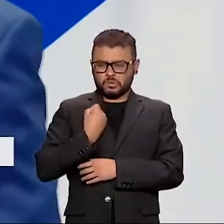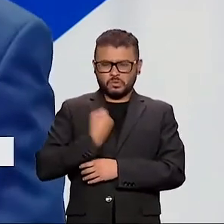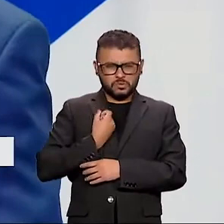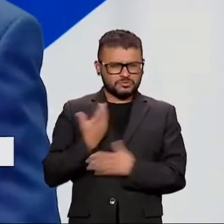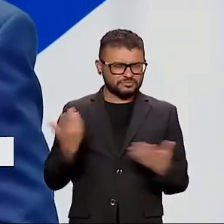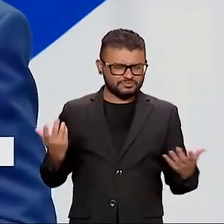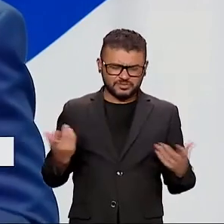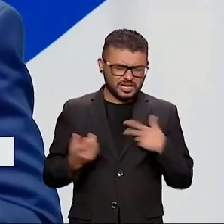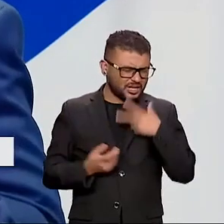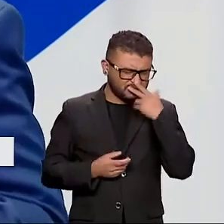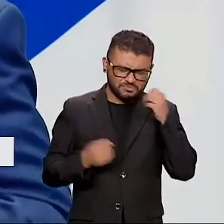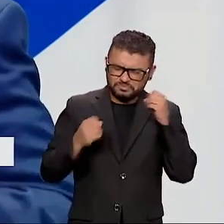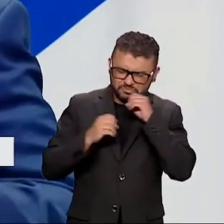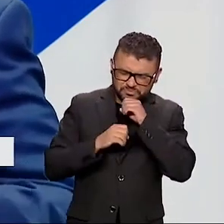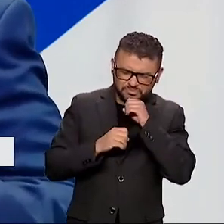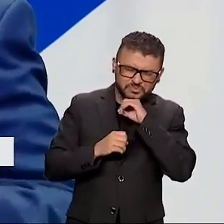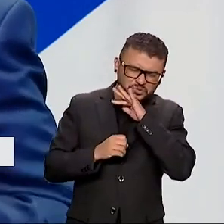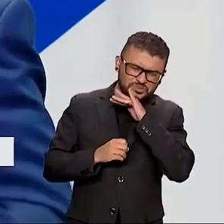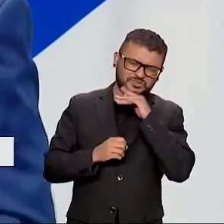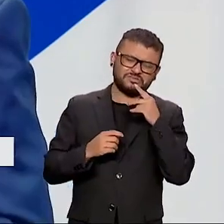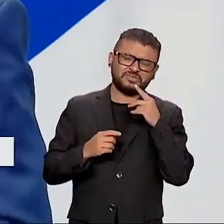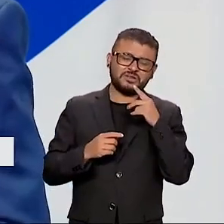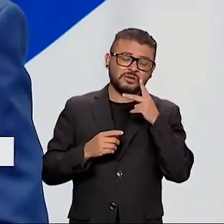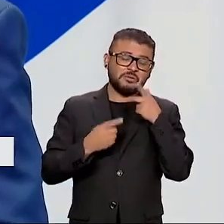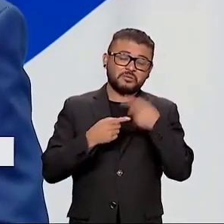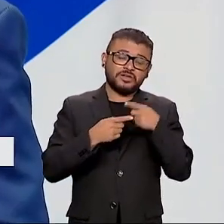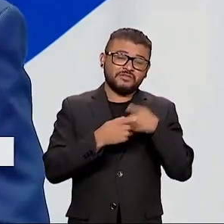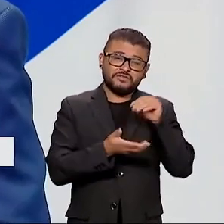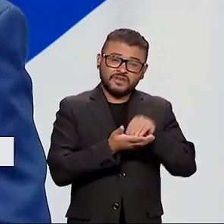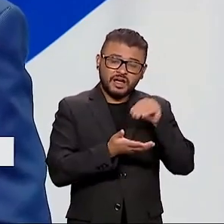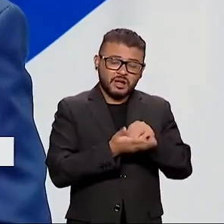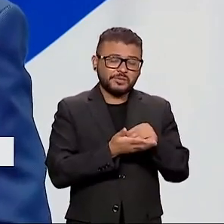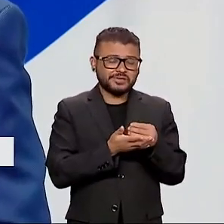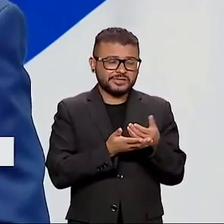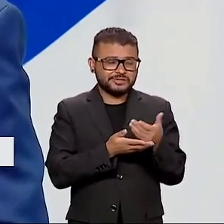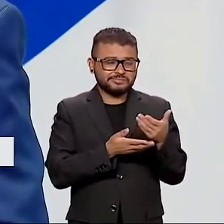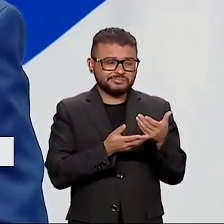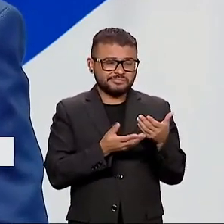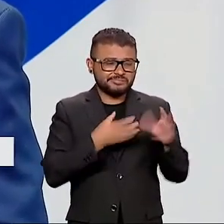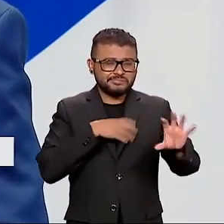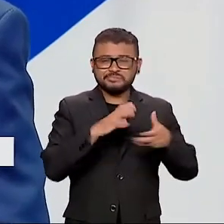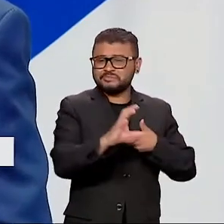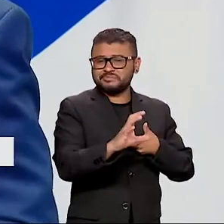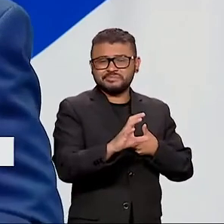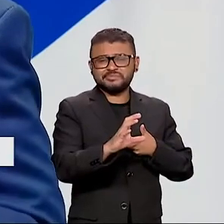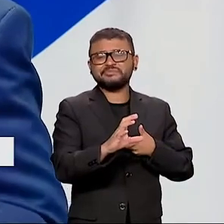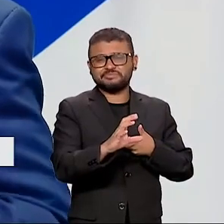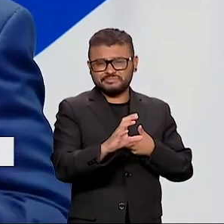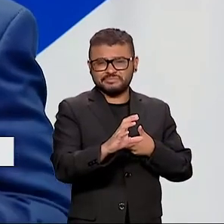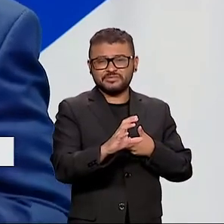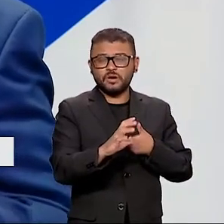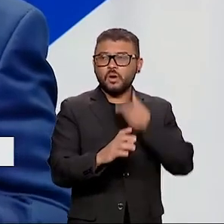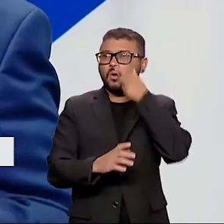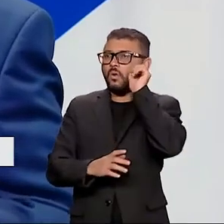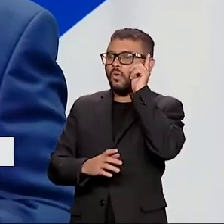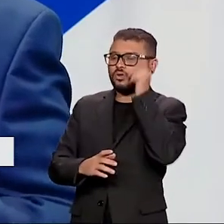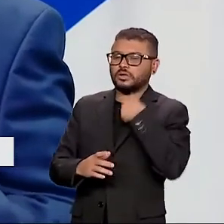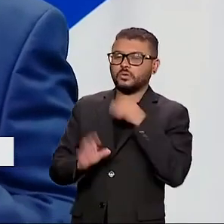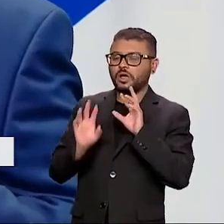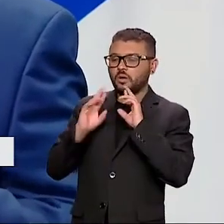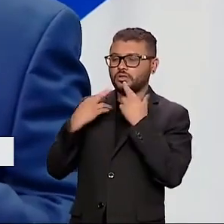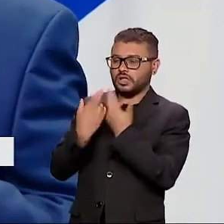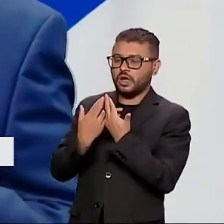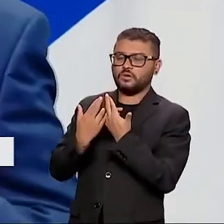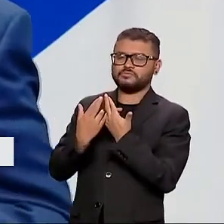bom, e as pessoas vão perdendo a sensibilidade. Sabe, ontem, naquela reunião em que